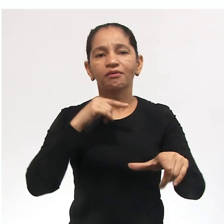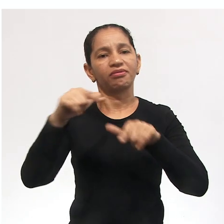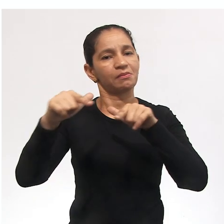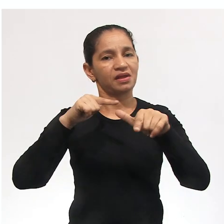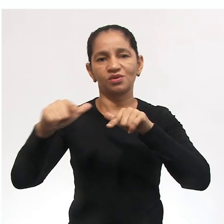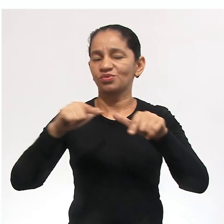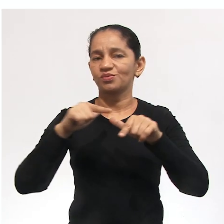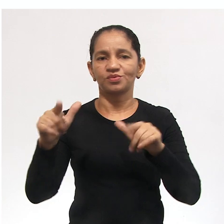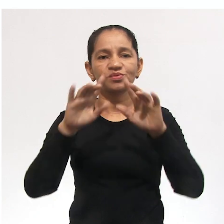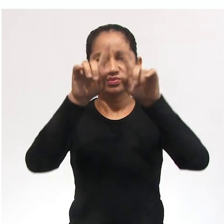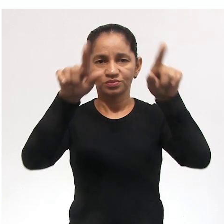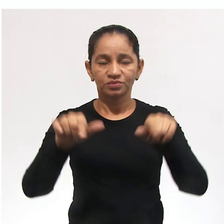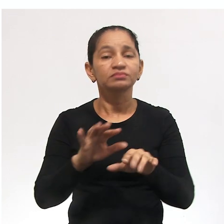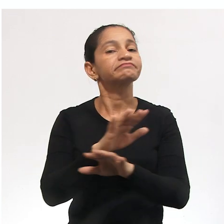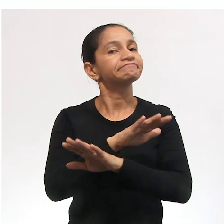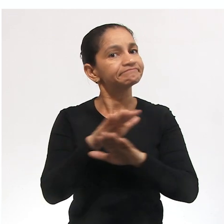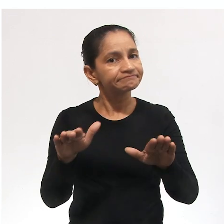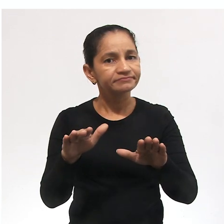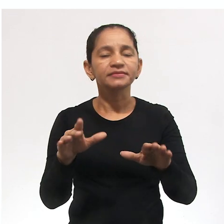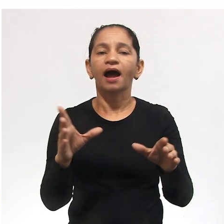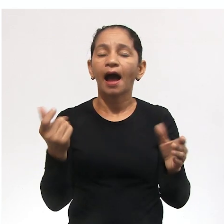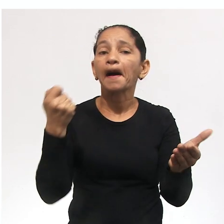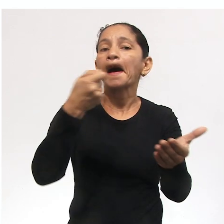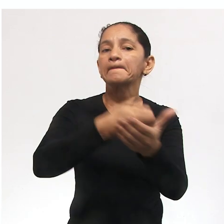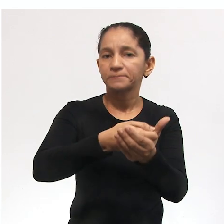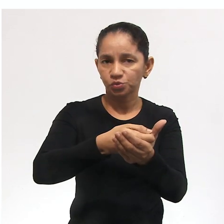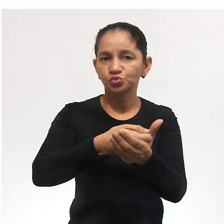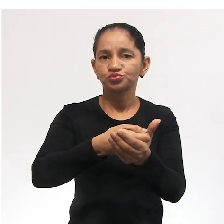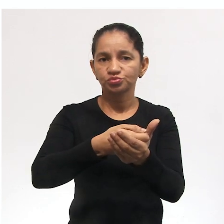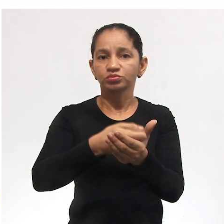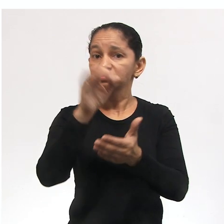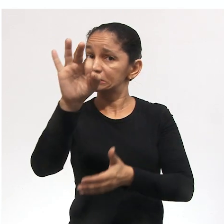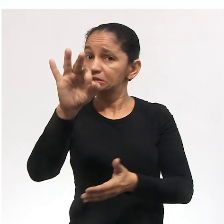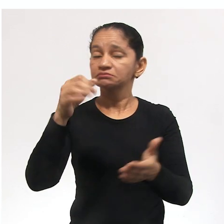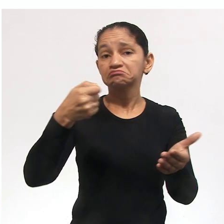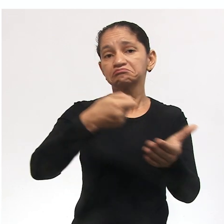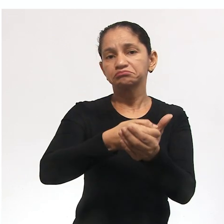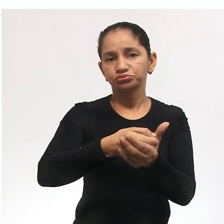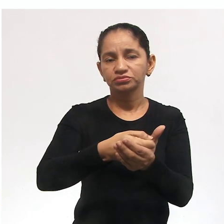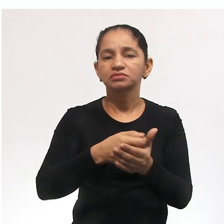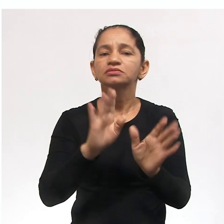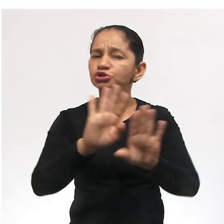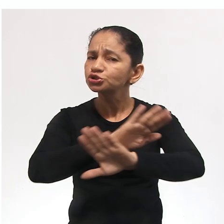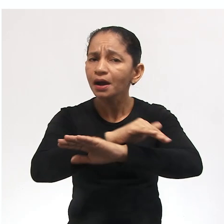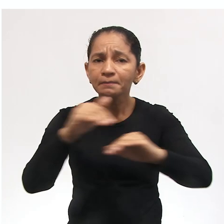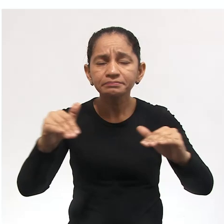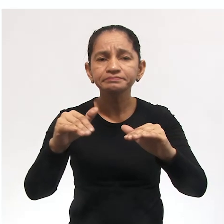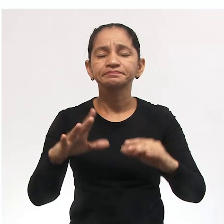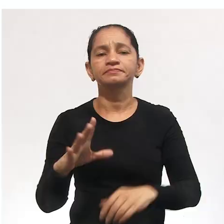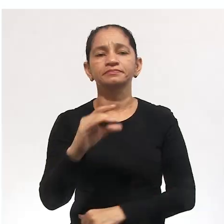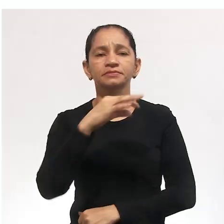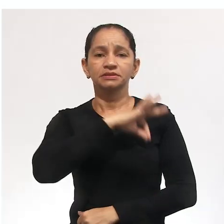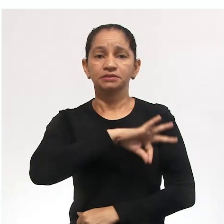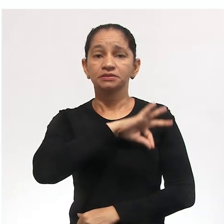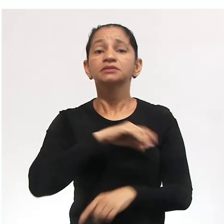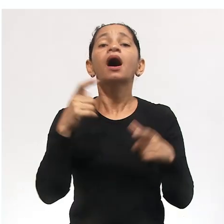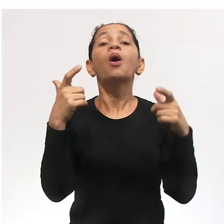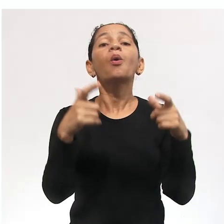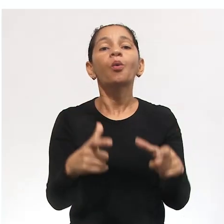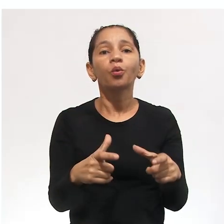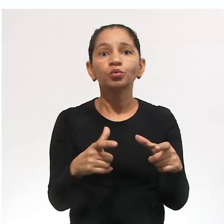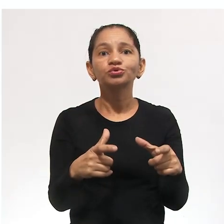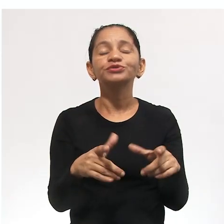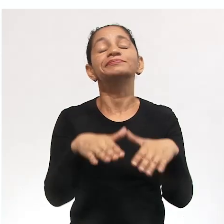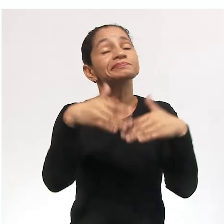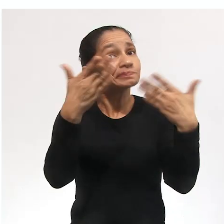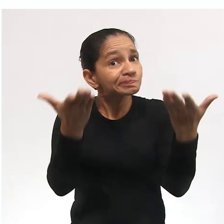a empresa ela fez o pagamento, a empresa pagou aos seus funcionários. E esse dinheiro saiu da onde? Saiu do nosso caixa,